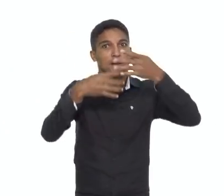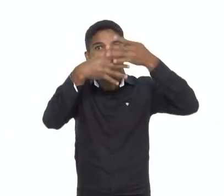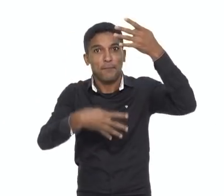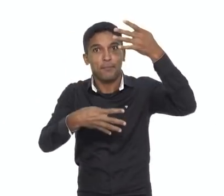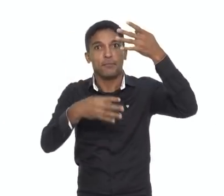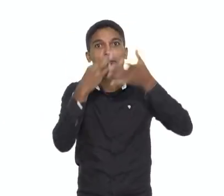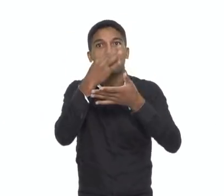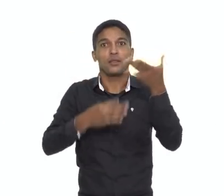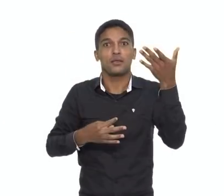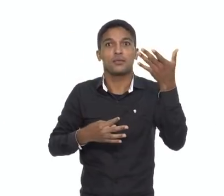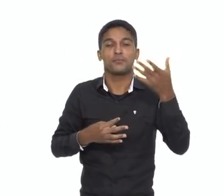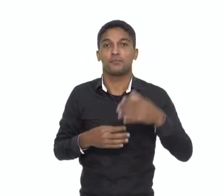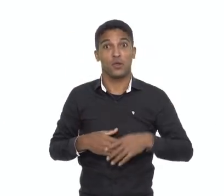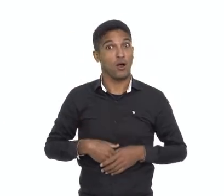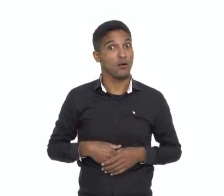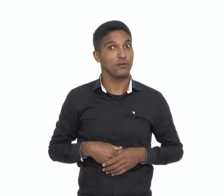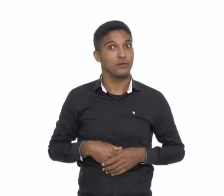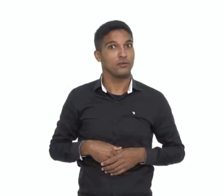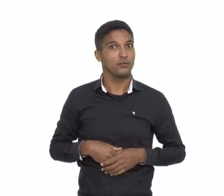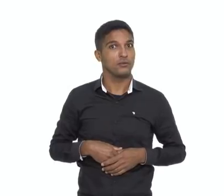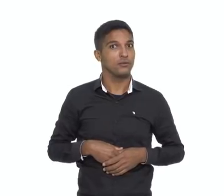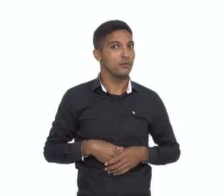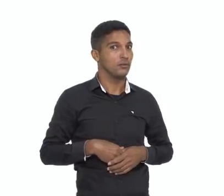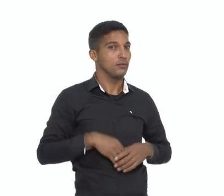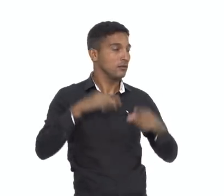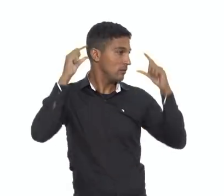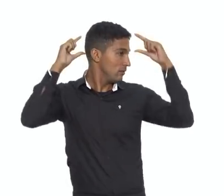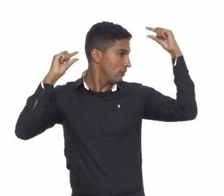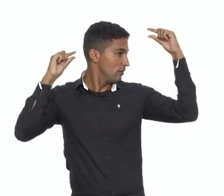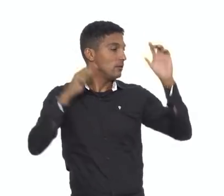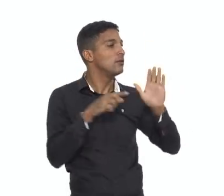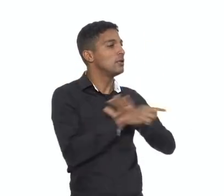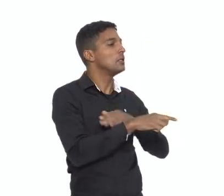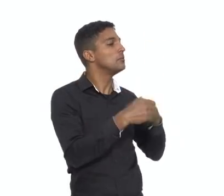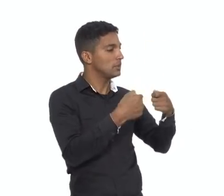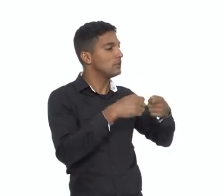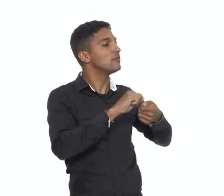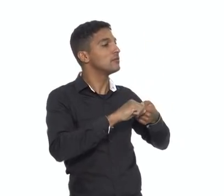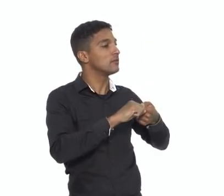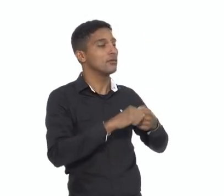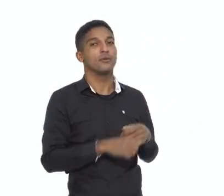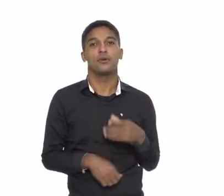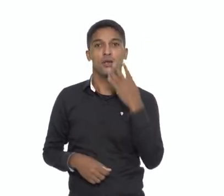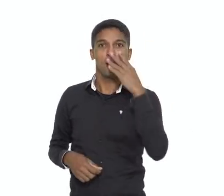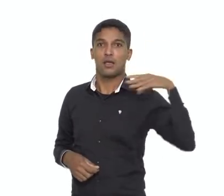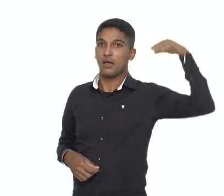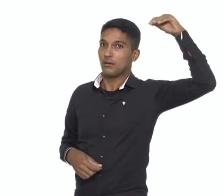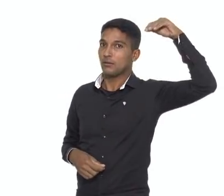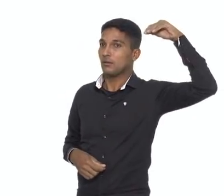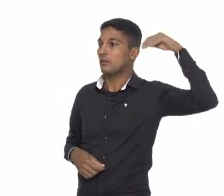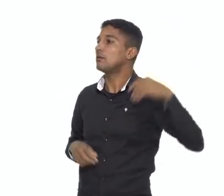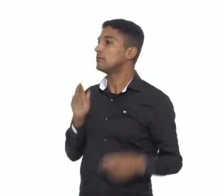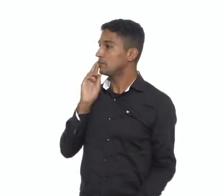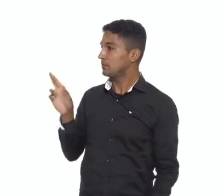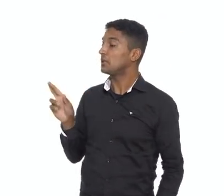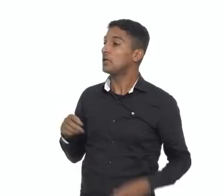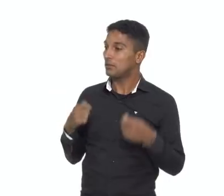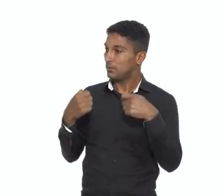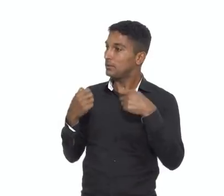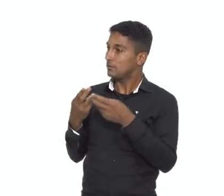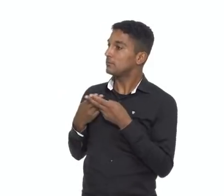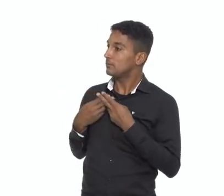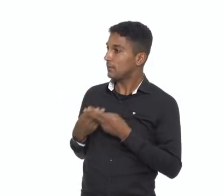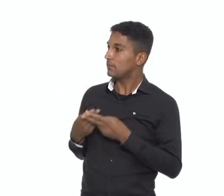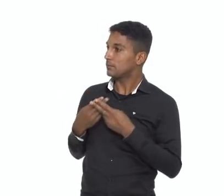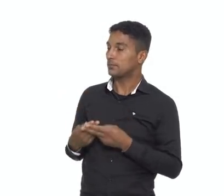perguntou: o que é preciso fazer? A raposa respondeu: é preciso ser